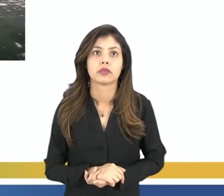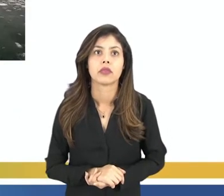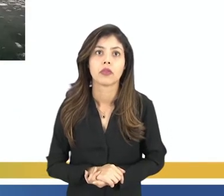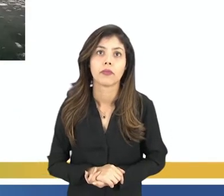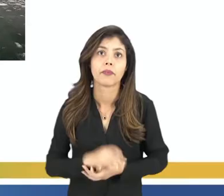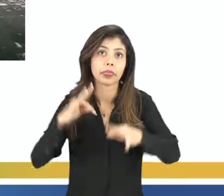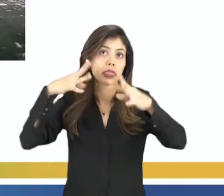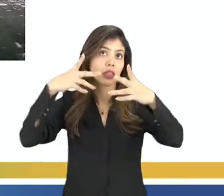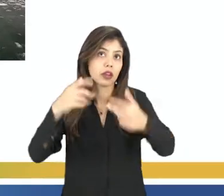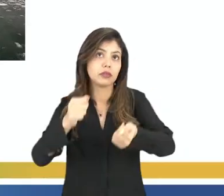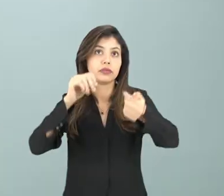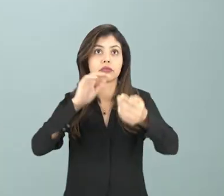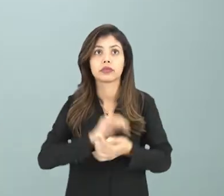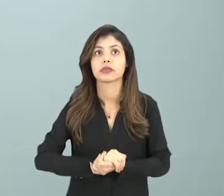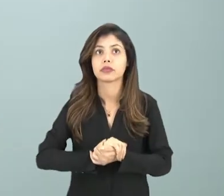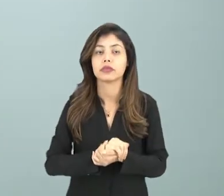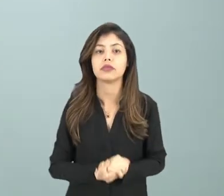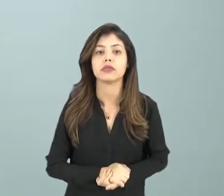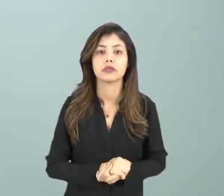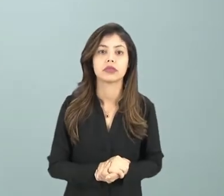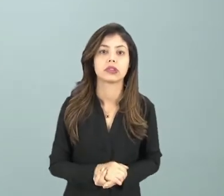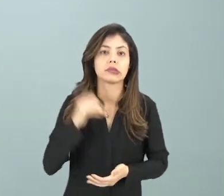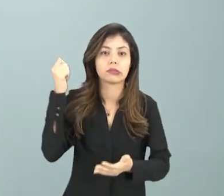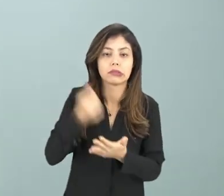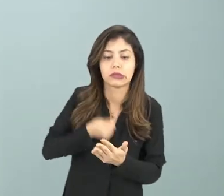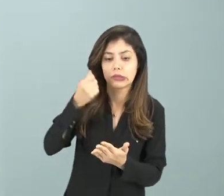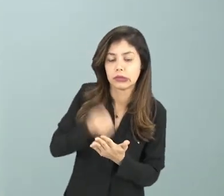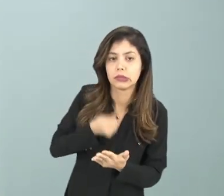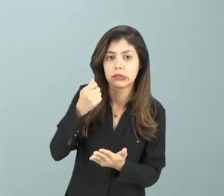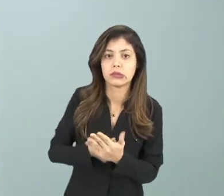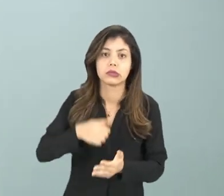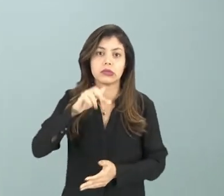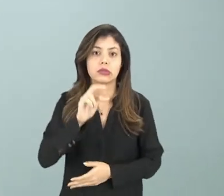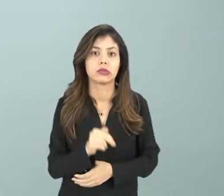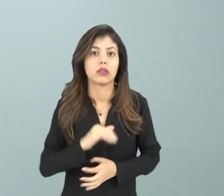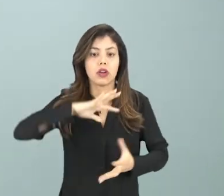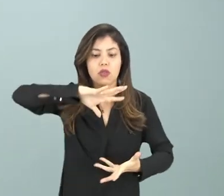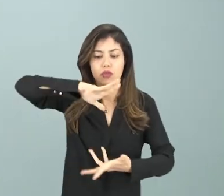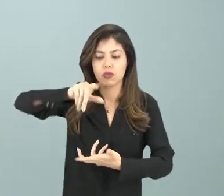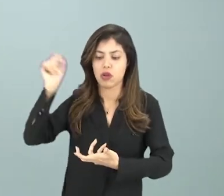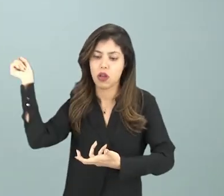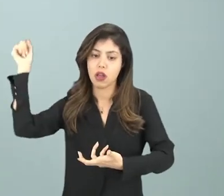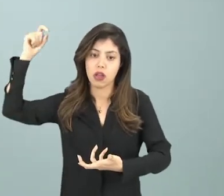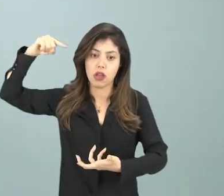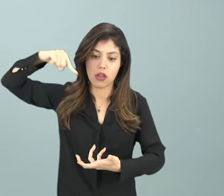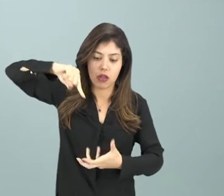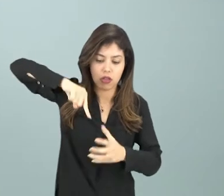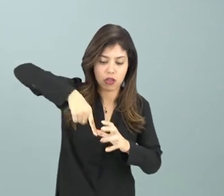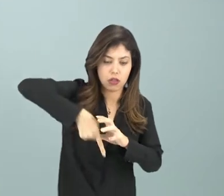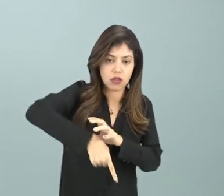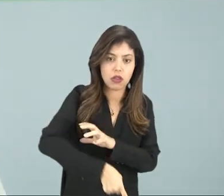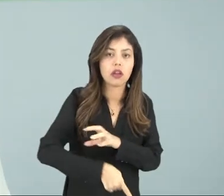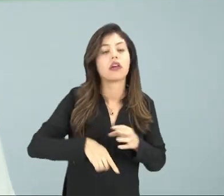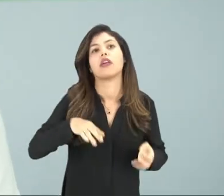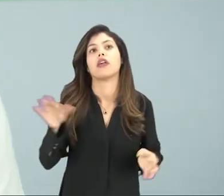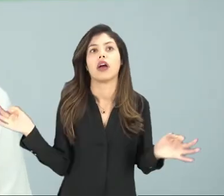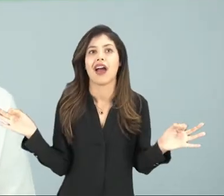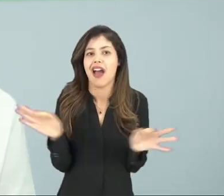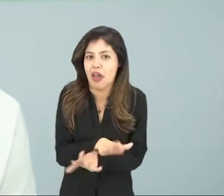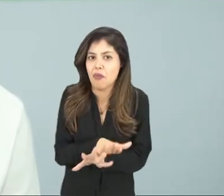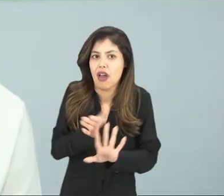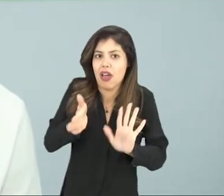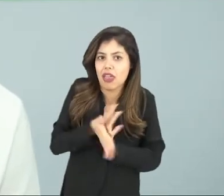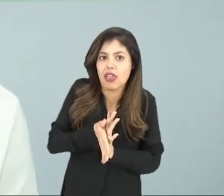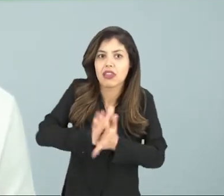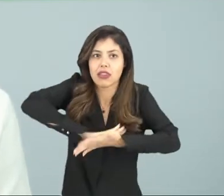e tudo isso para a intensificação do efeito estufa a destruição da camada